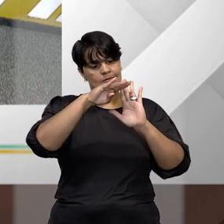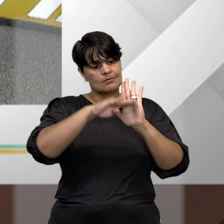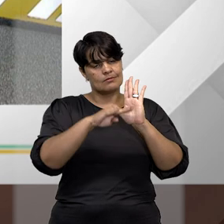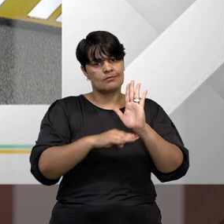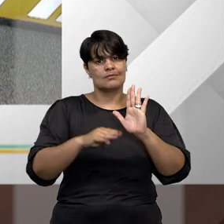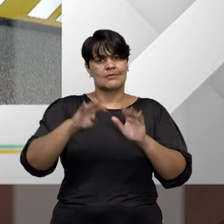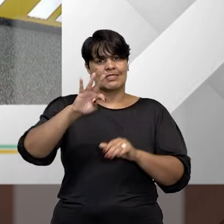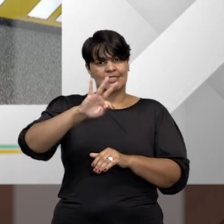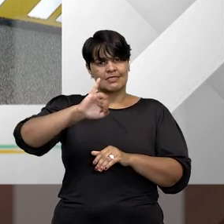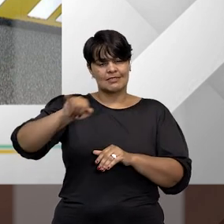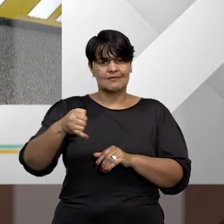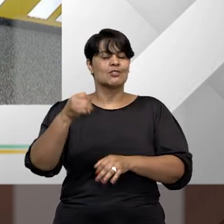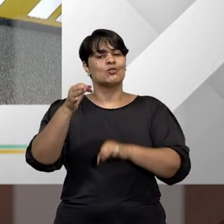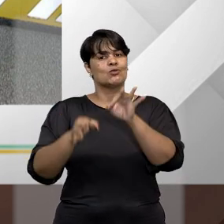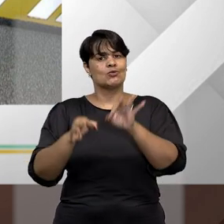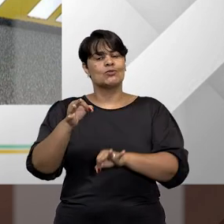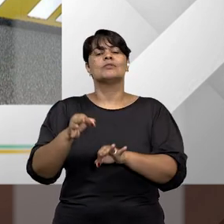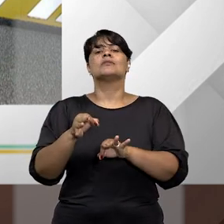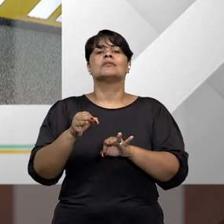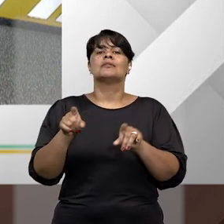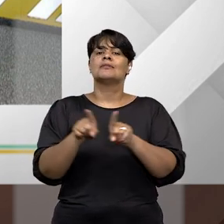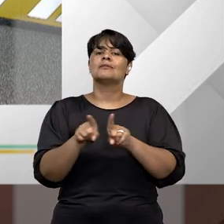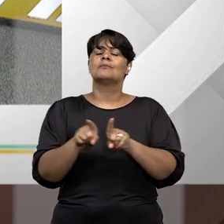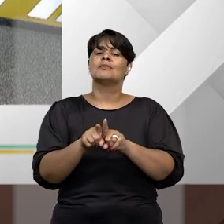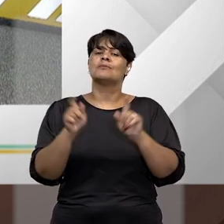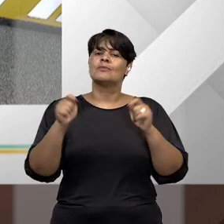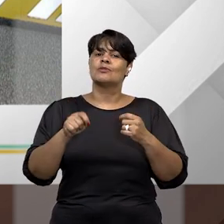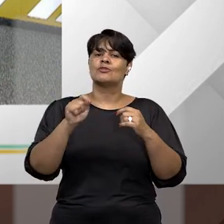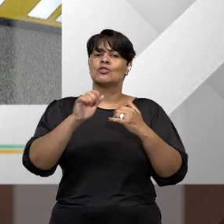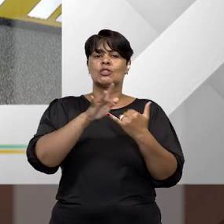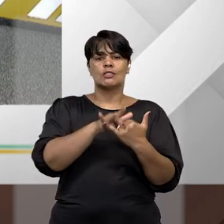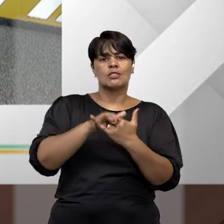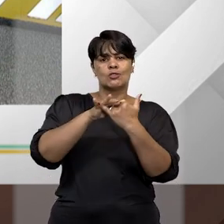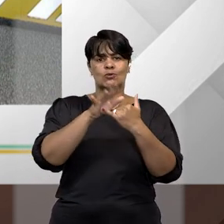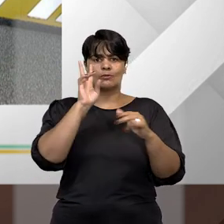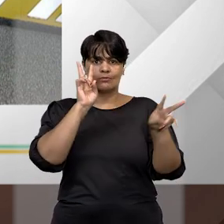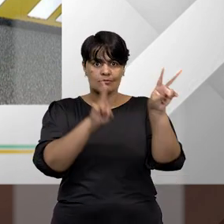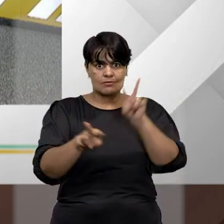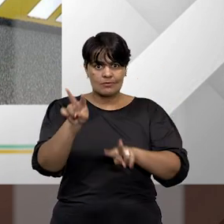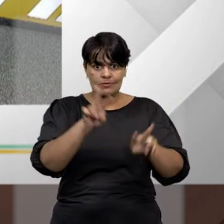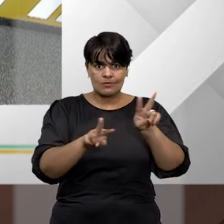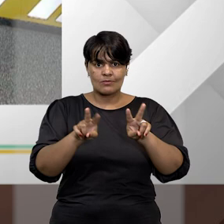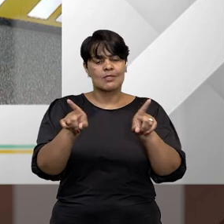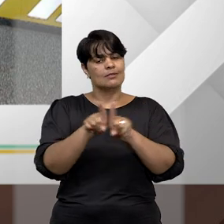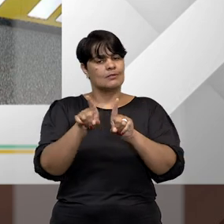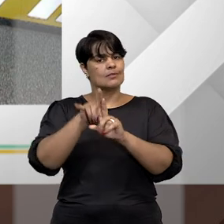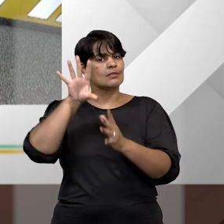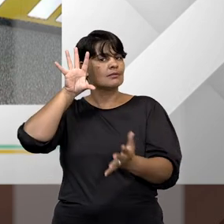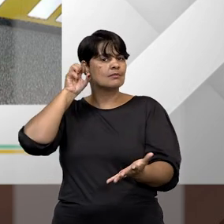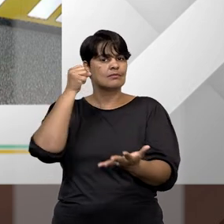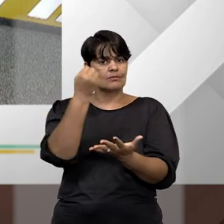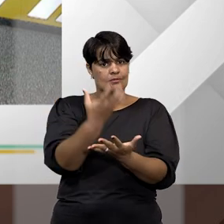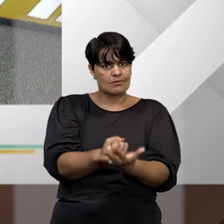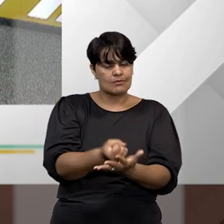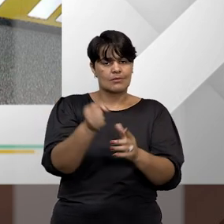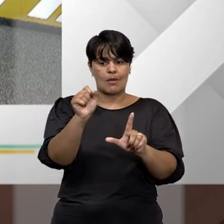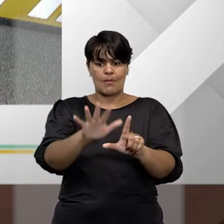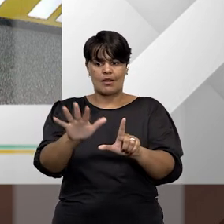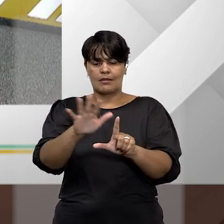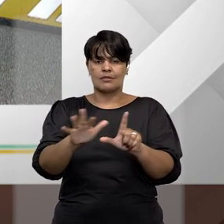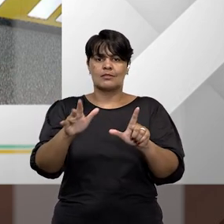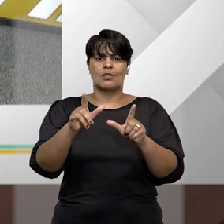Justiça e acessar o canal do STJ no YouTube. Além disso, estamos em podcast nas plataformas de stream de áudio de sua